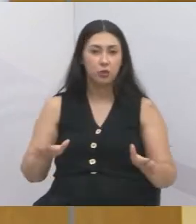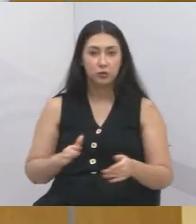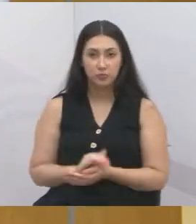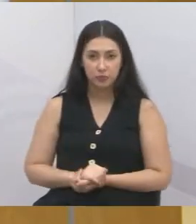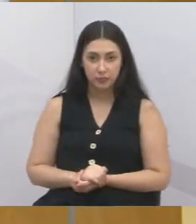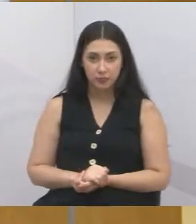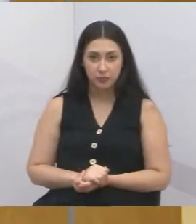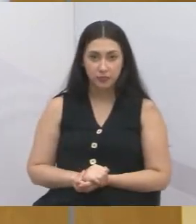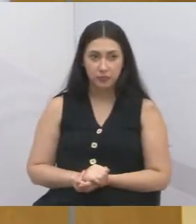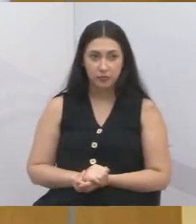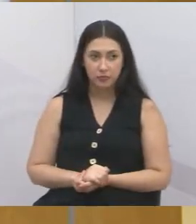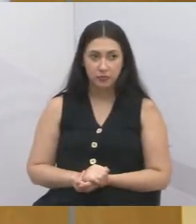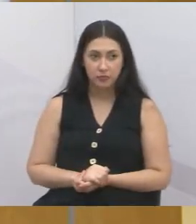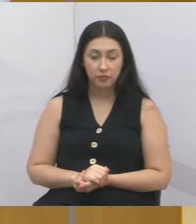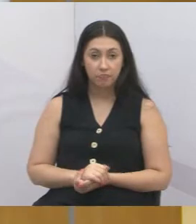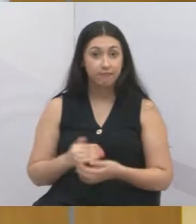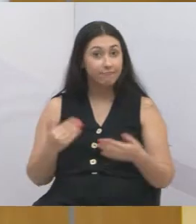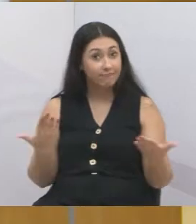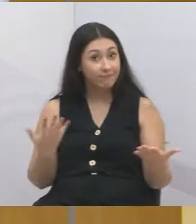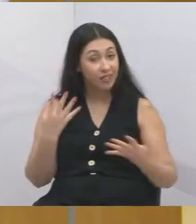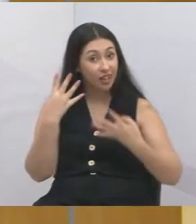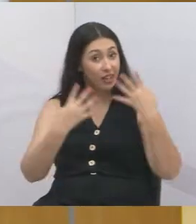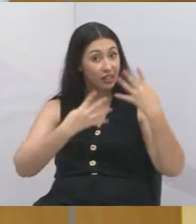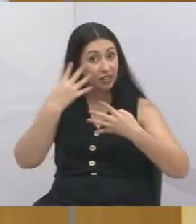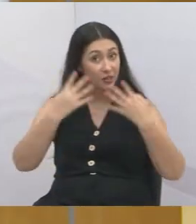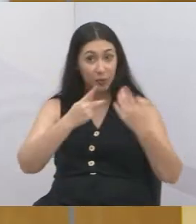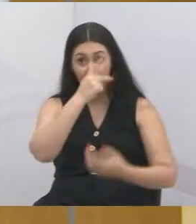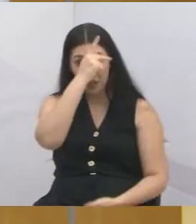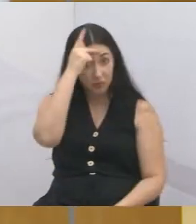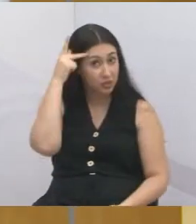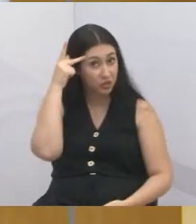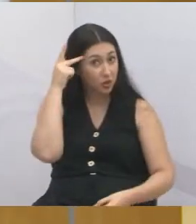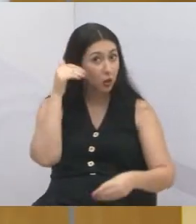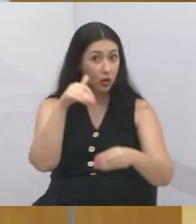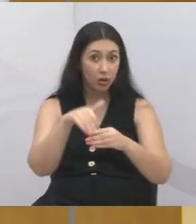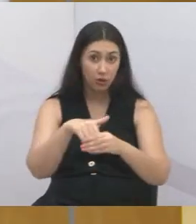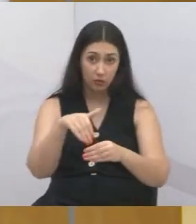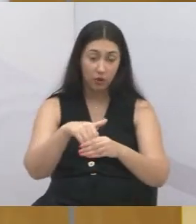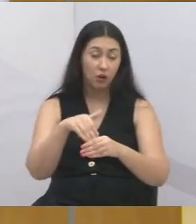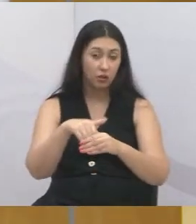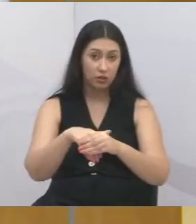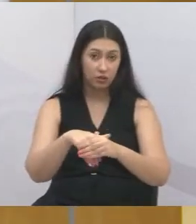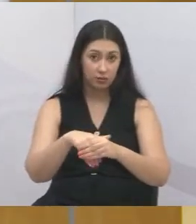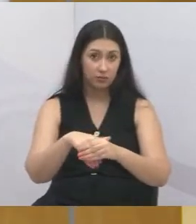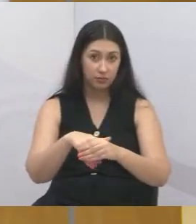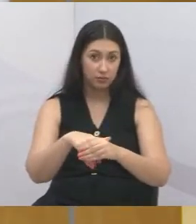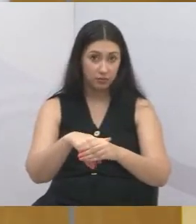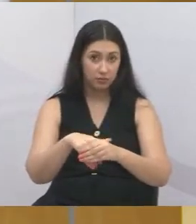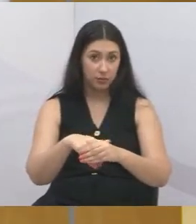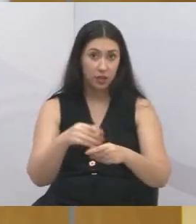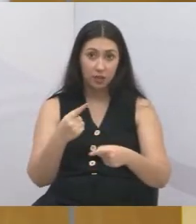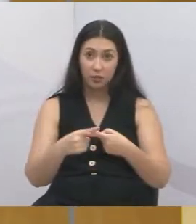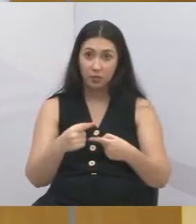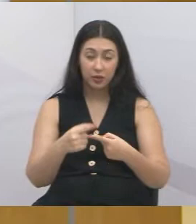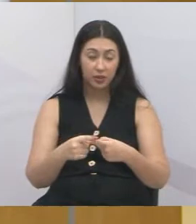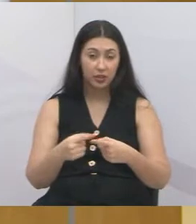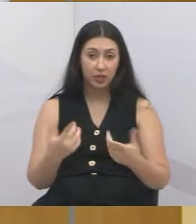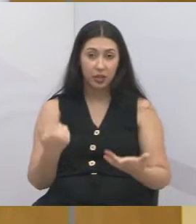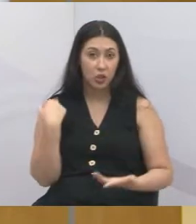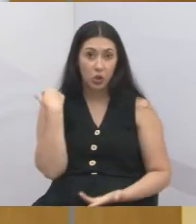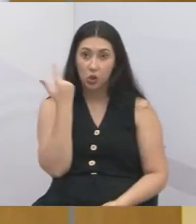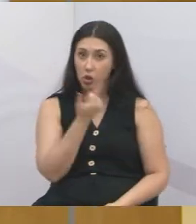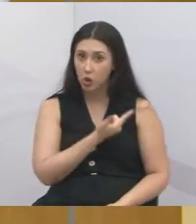Isso é prejudicial para o eleitor. Isso não está atrelado àquilo que